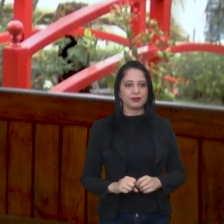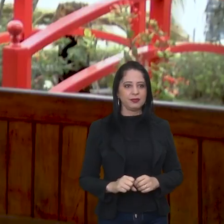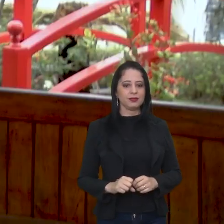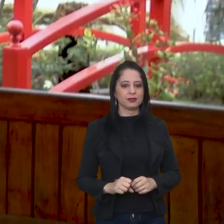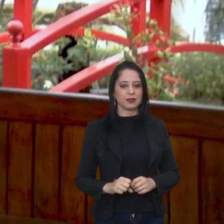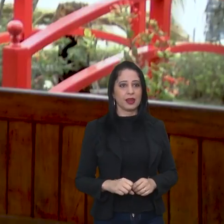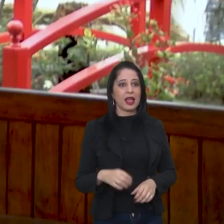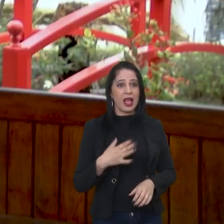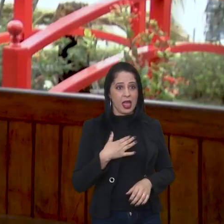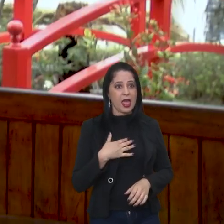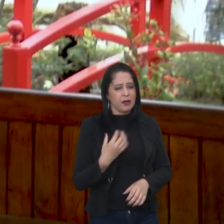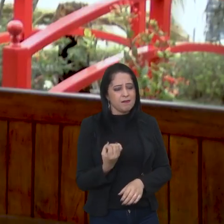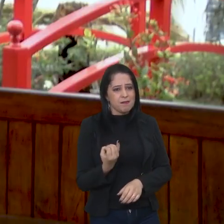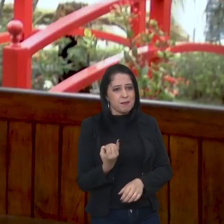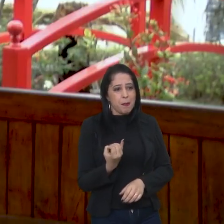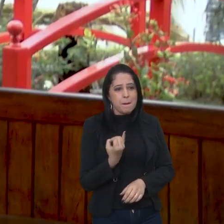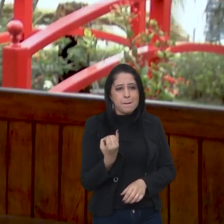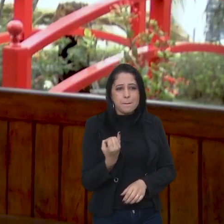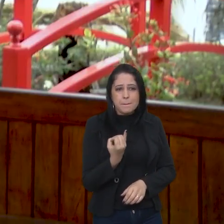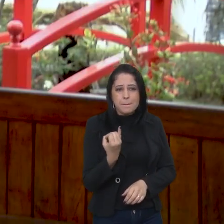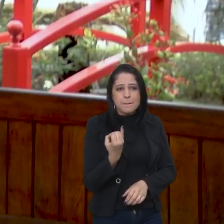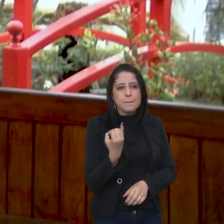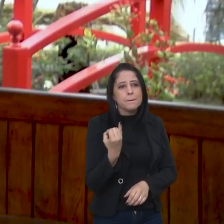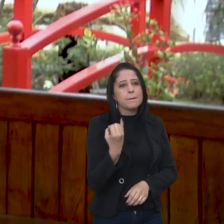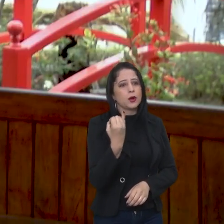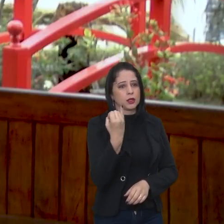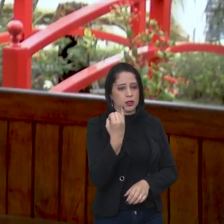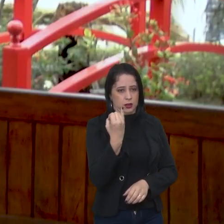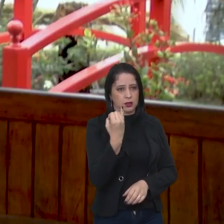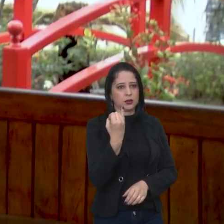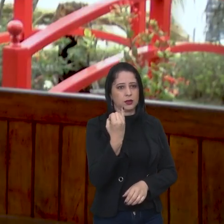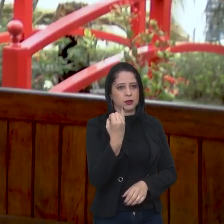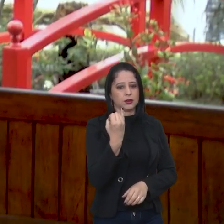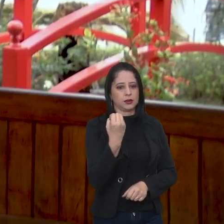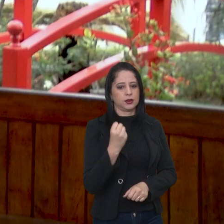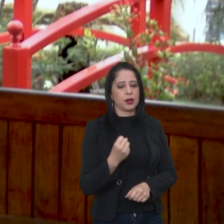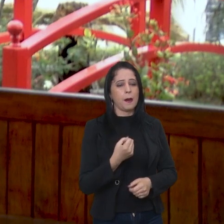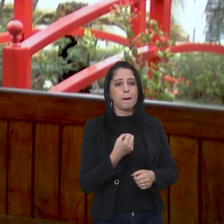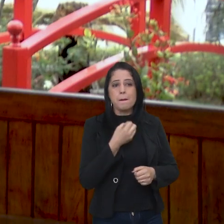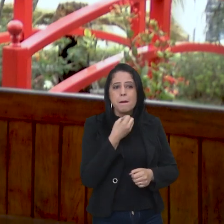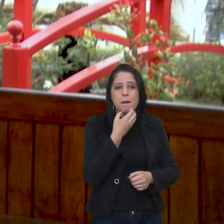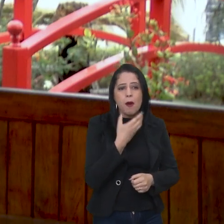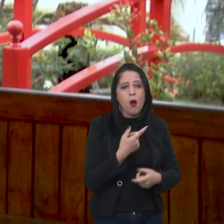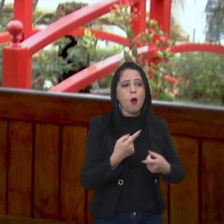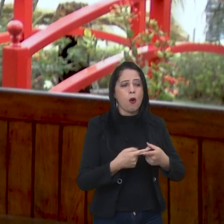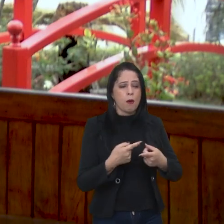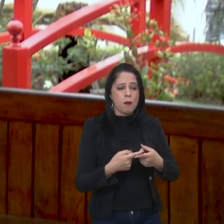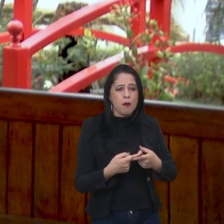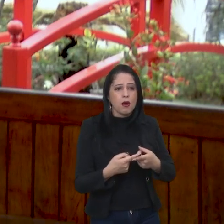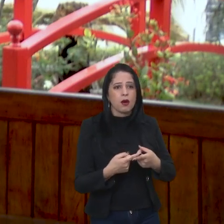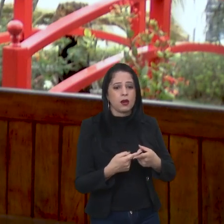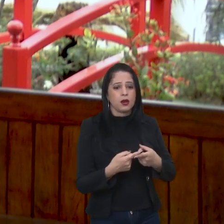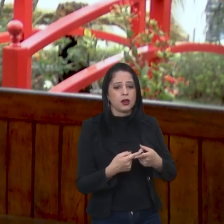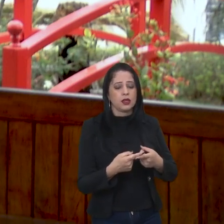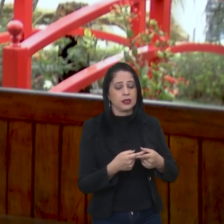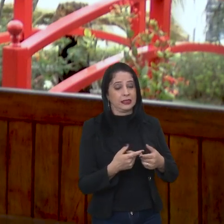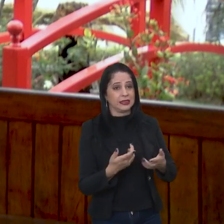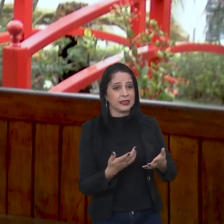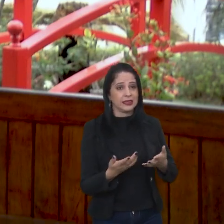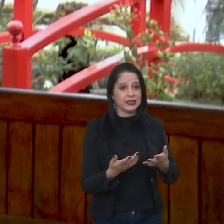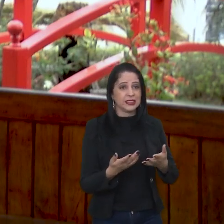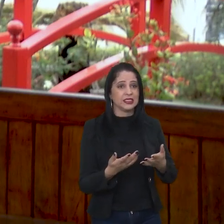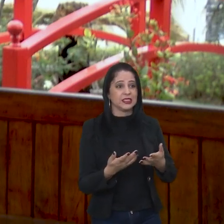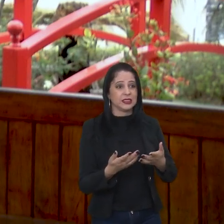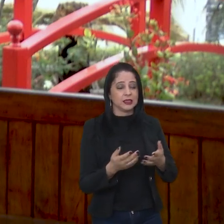eu acho que a importância ela é muito boa e ela é muito grande Porque serve para